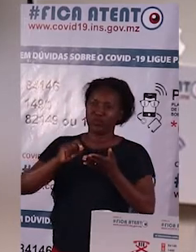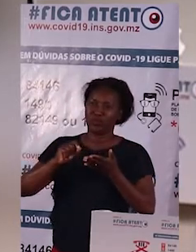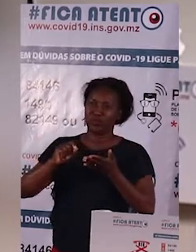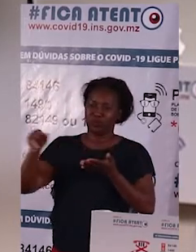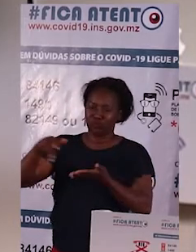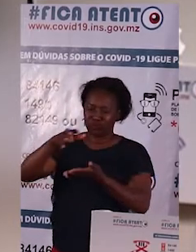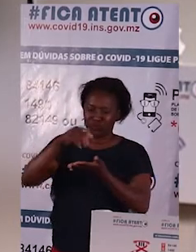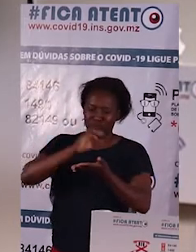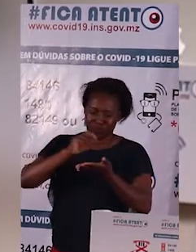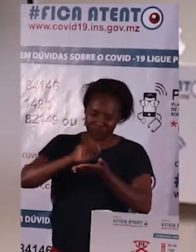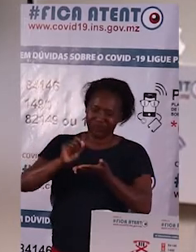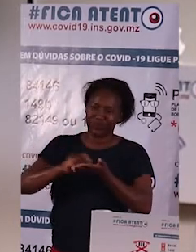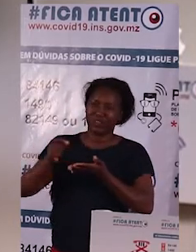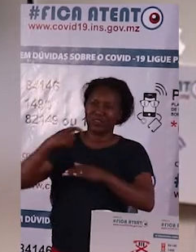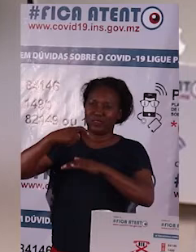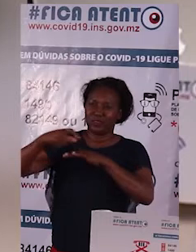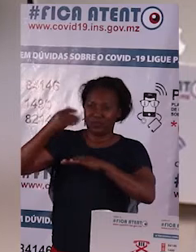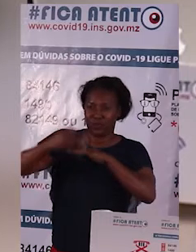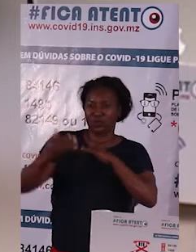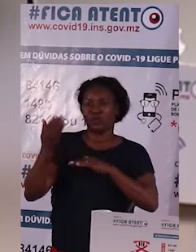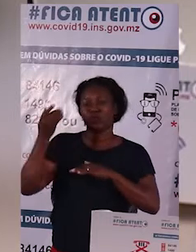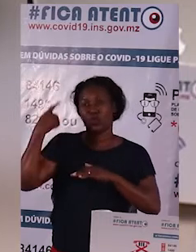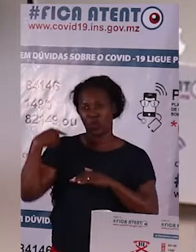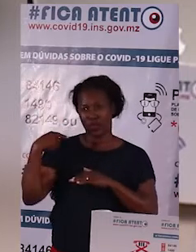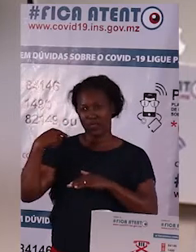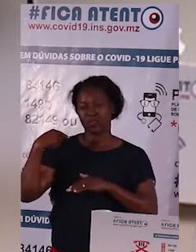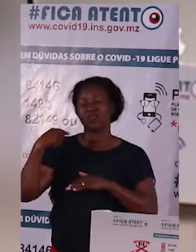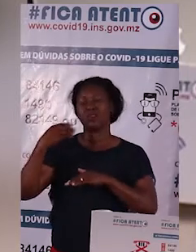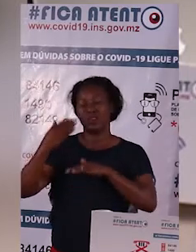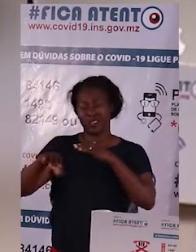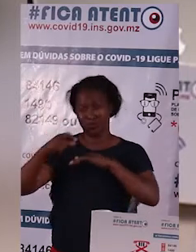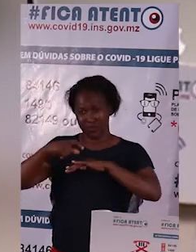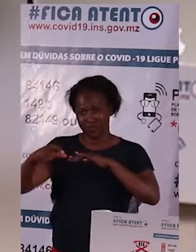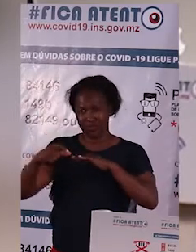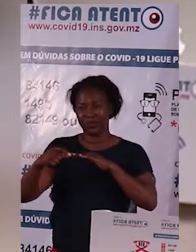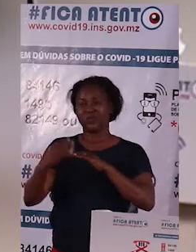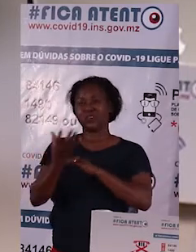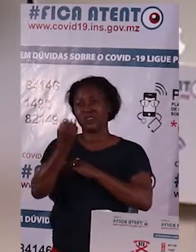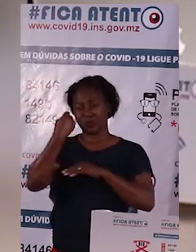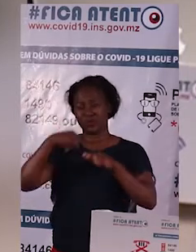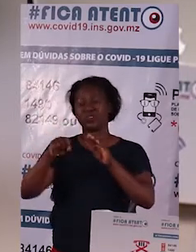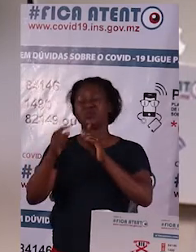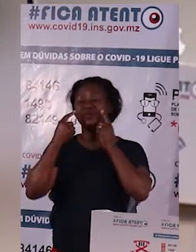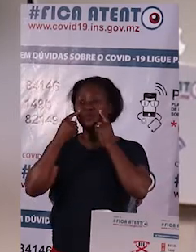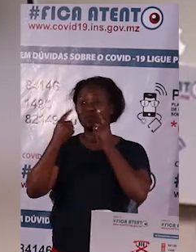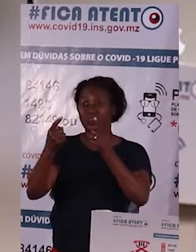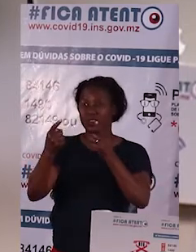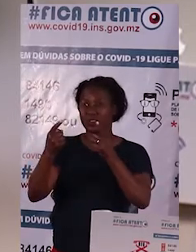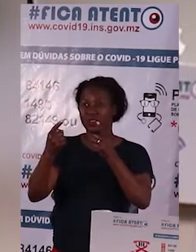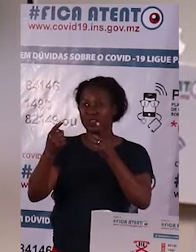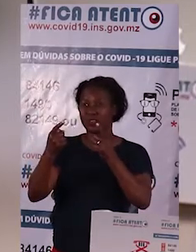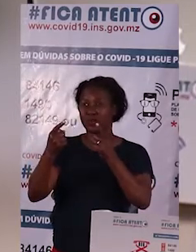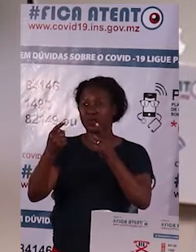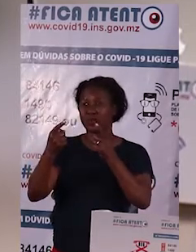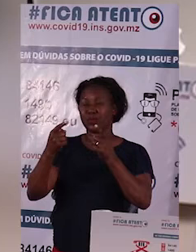35 casos na última semana. E aqui nós podemos ver no gráfico tipo pizza,